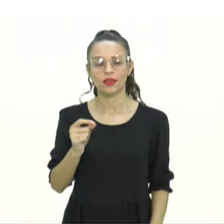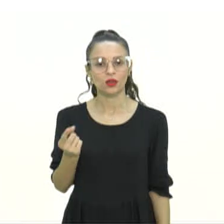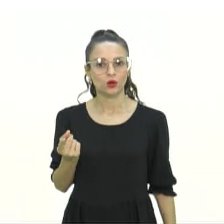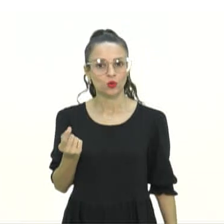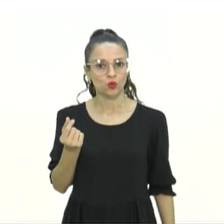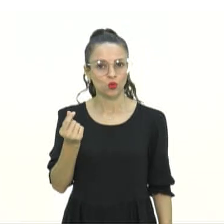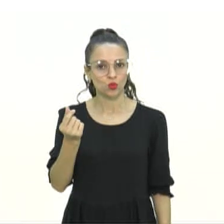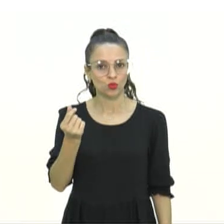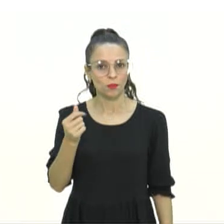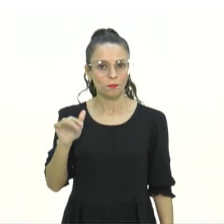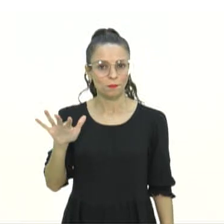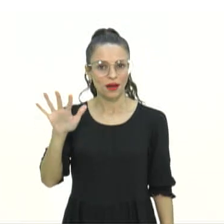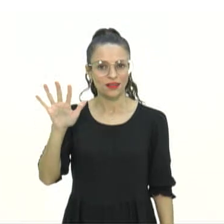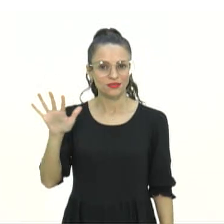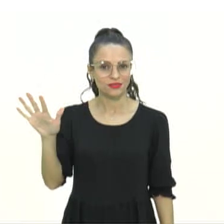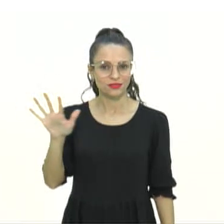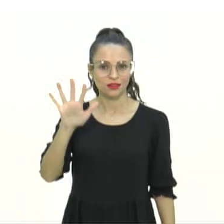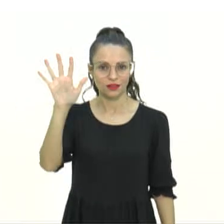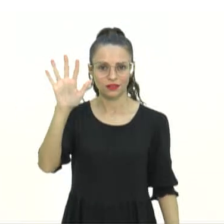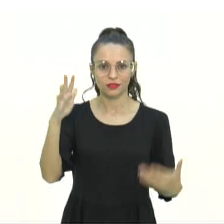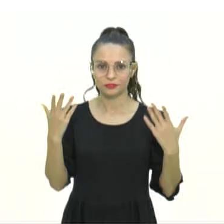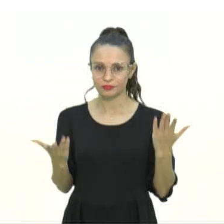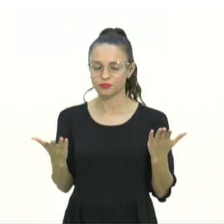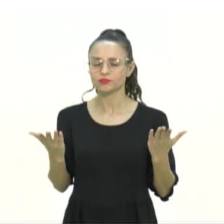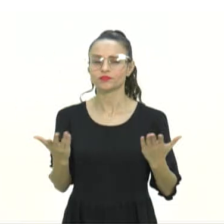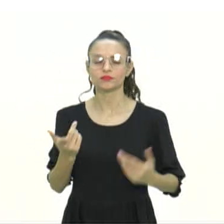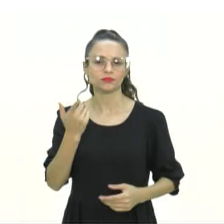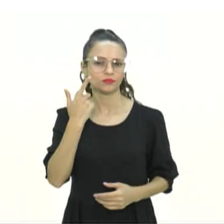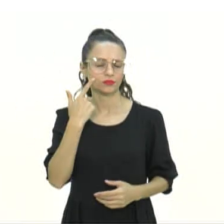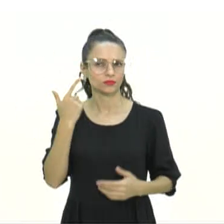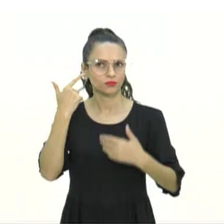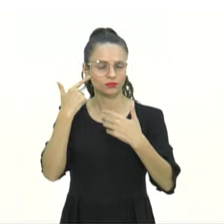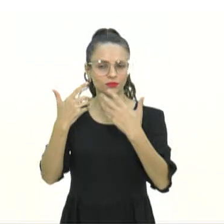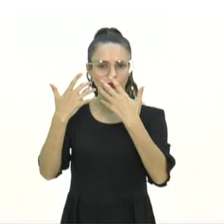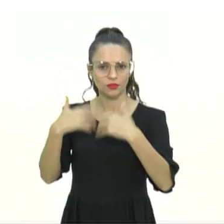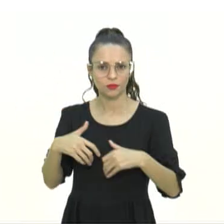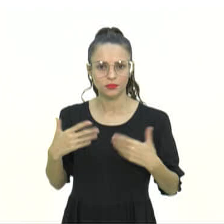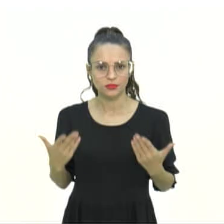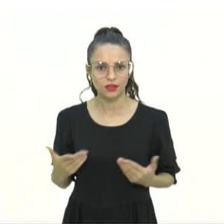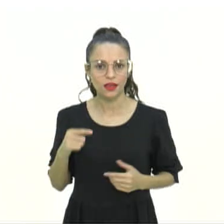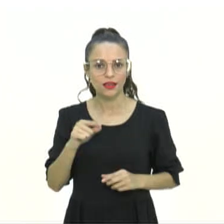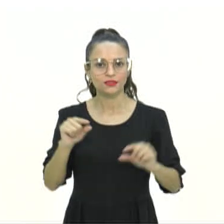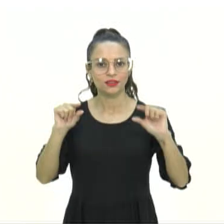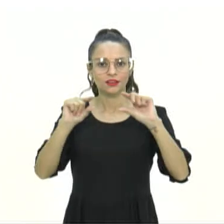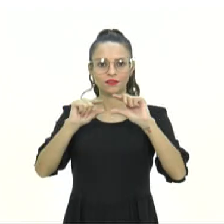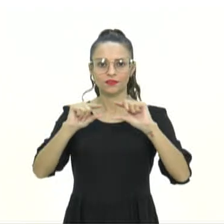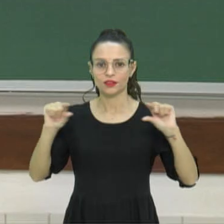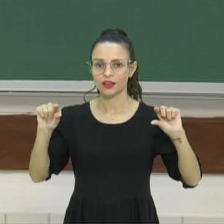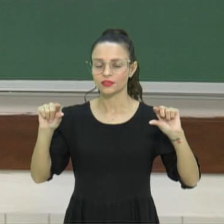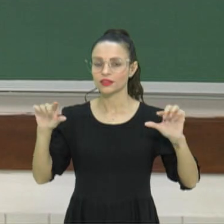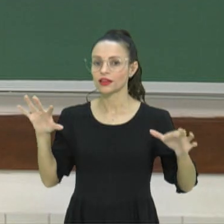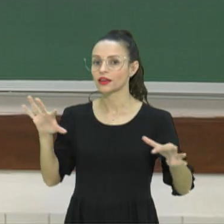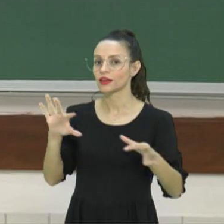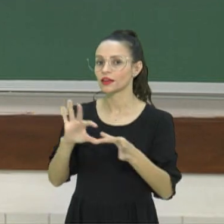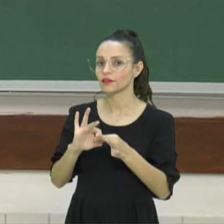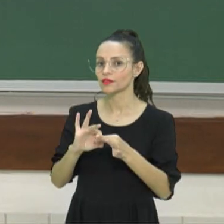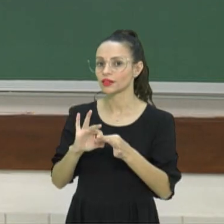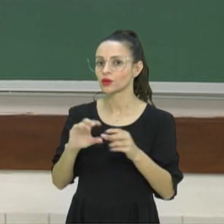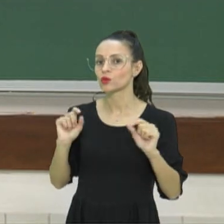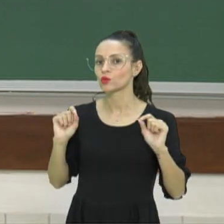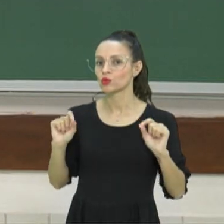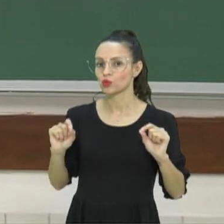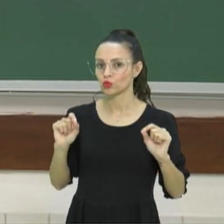custos mais elevados. Ora, se a gente for parar para pensar, essa frase ela faz referência então ao